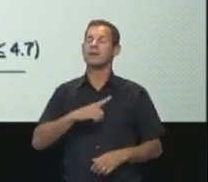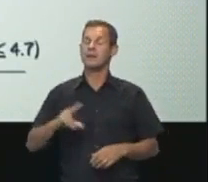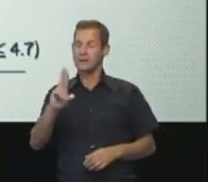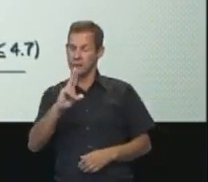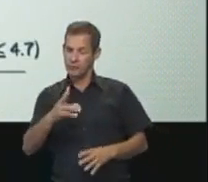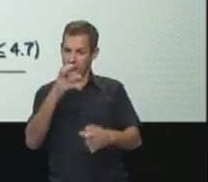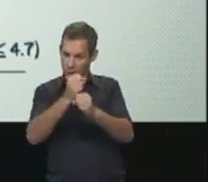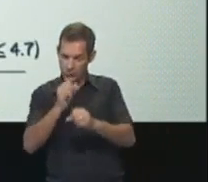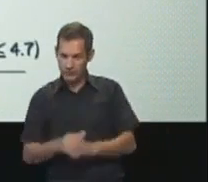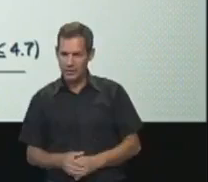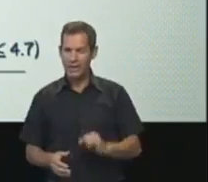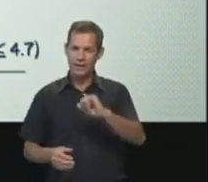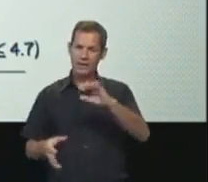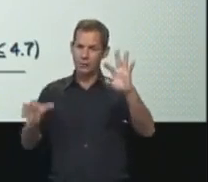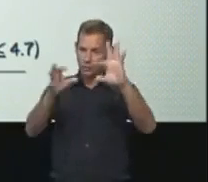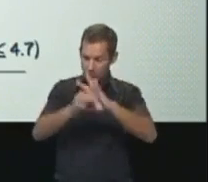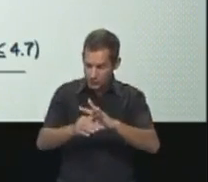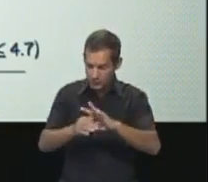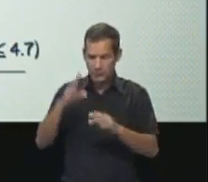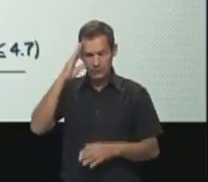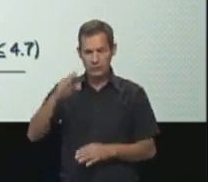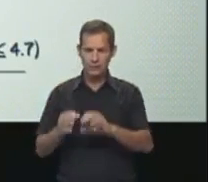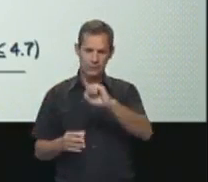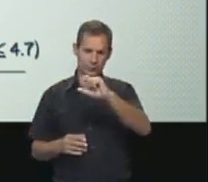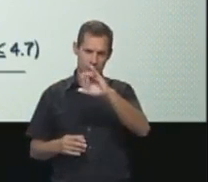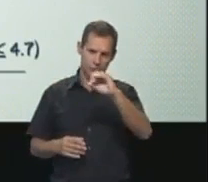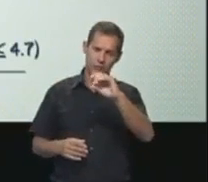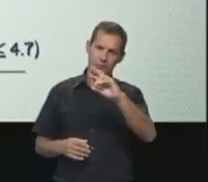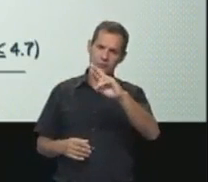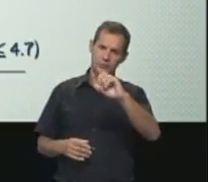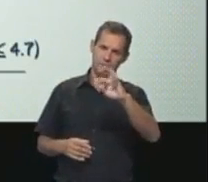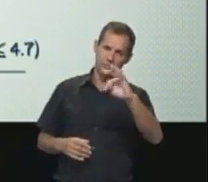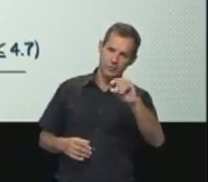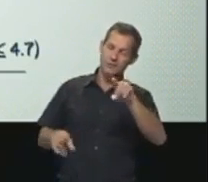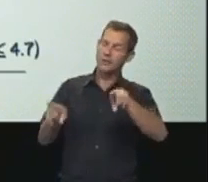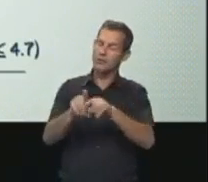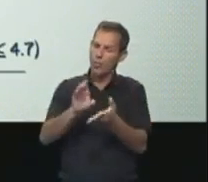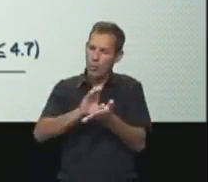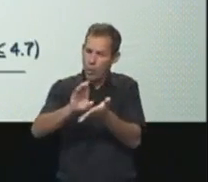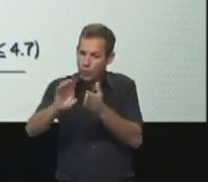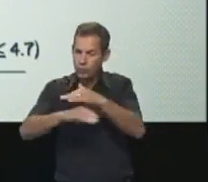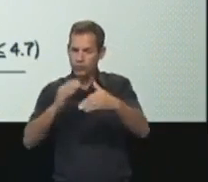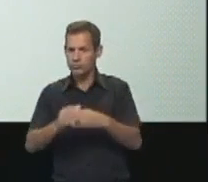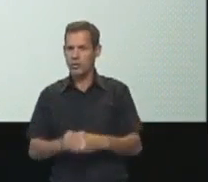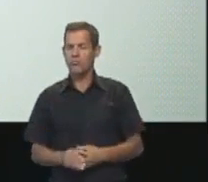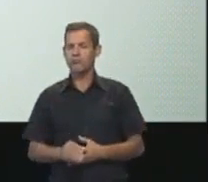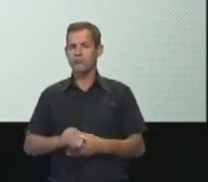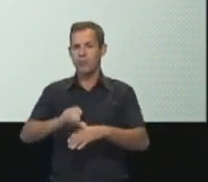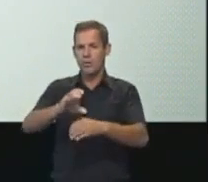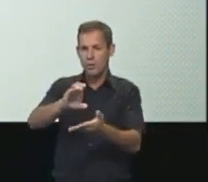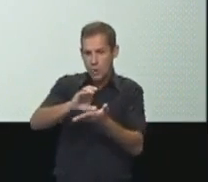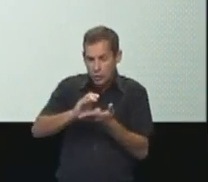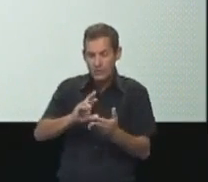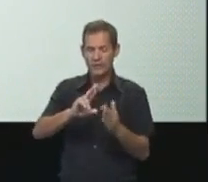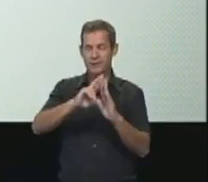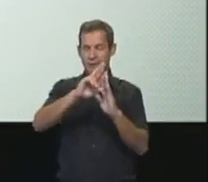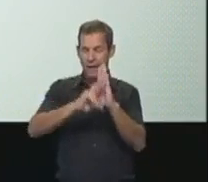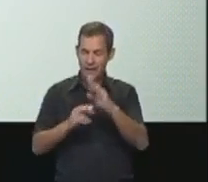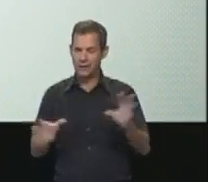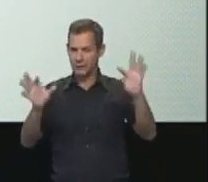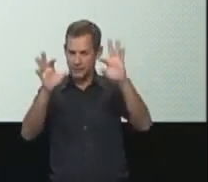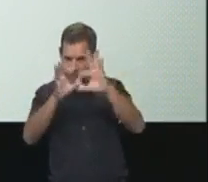utilizando integrais dentro do princípio dos sólidos de rotação. E o custo de todo esse concreto? As regras avançadas